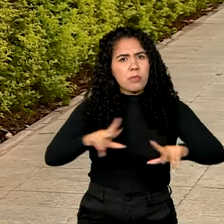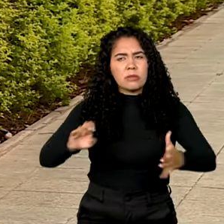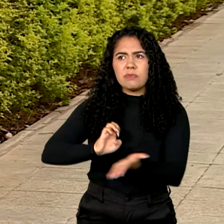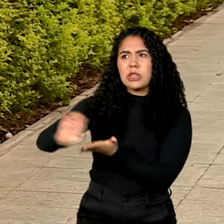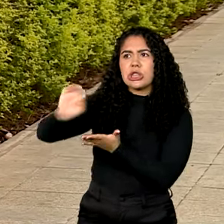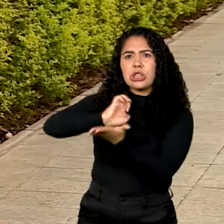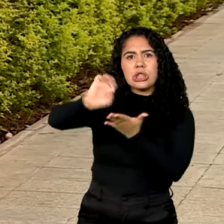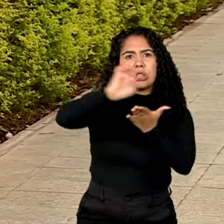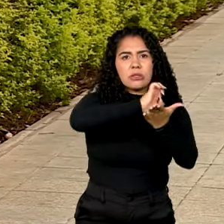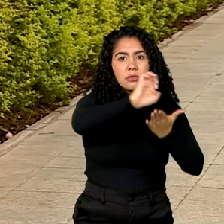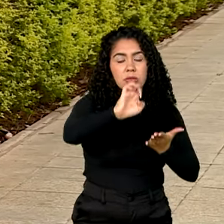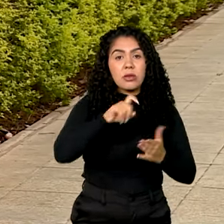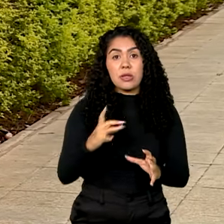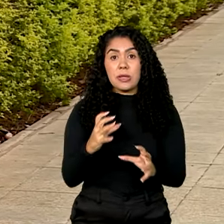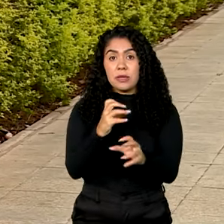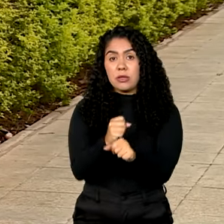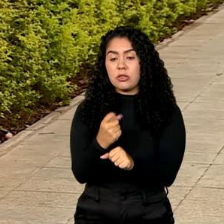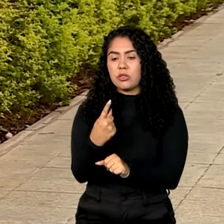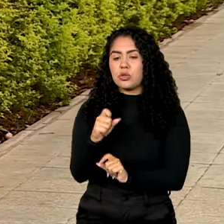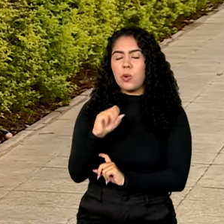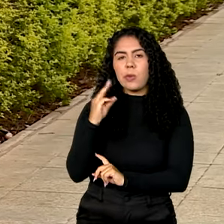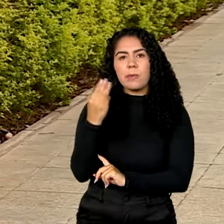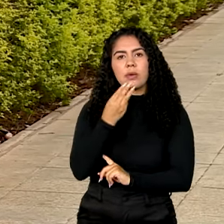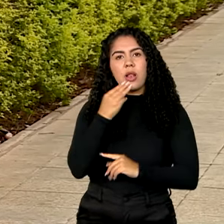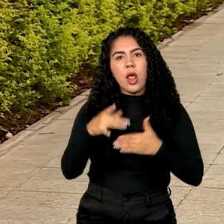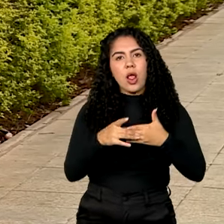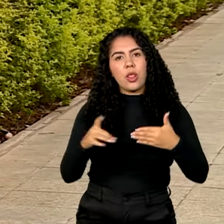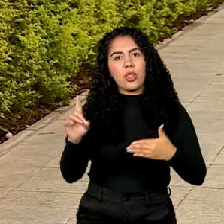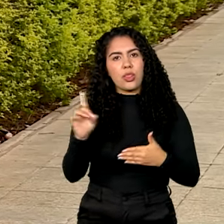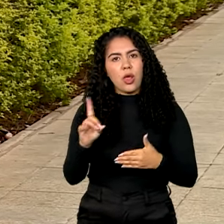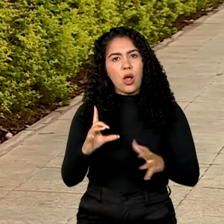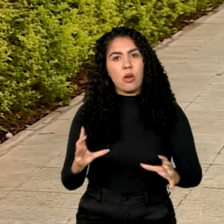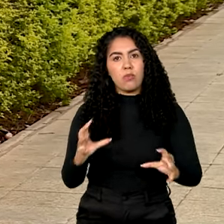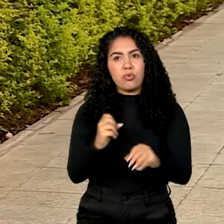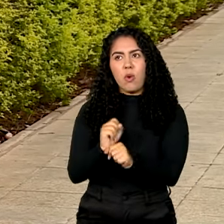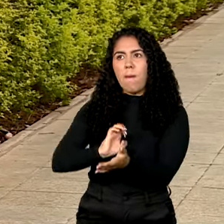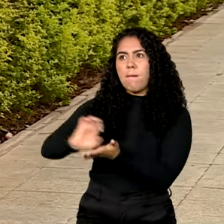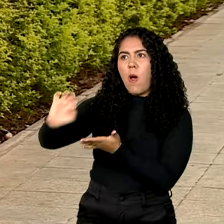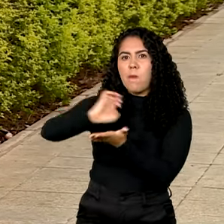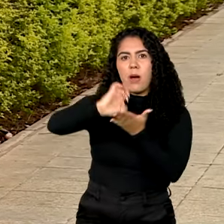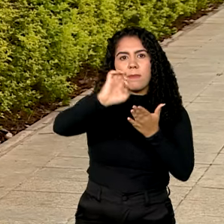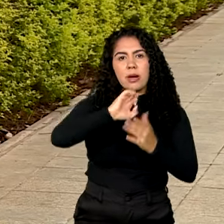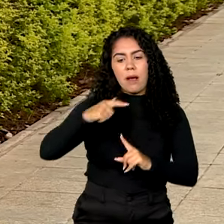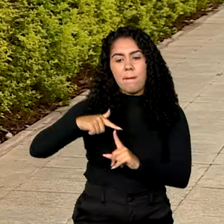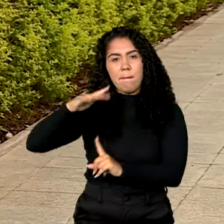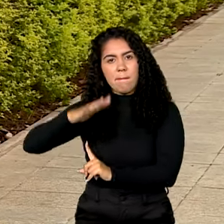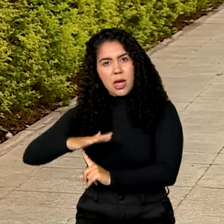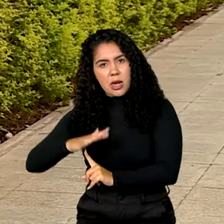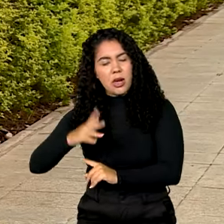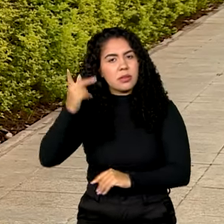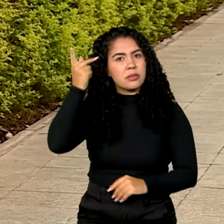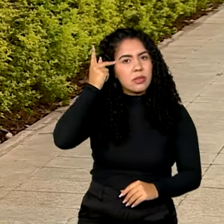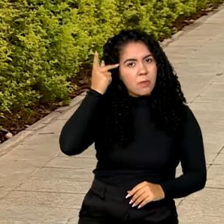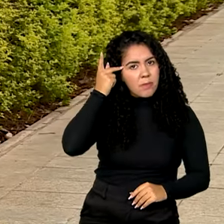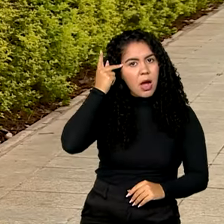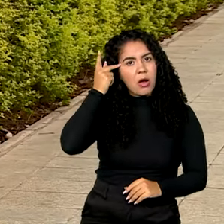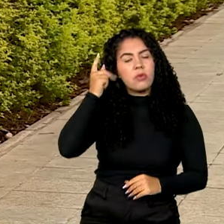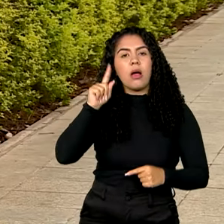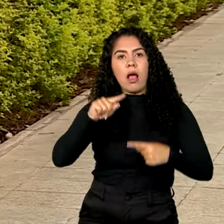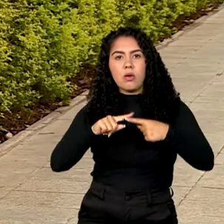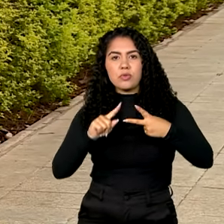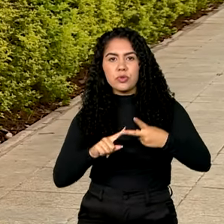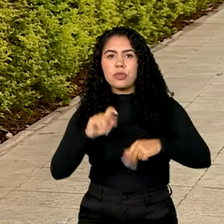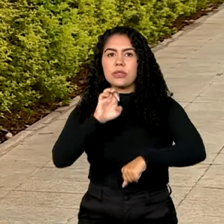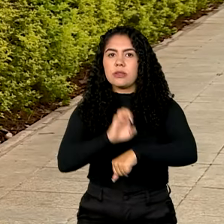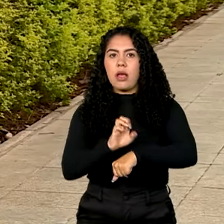peixe foi responsável por 18 milhões de dólares do total exportado. Paraná e São Paulo são os estados responsáveis